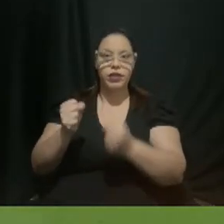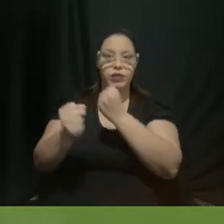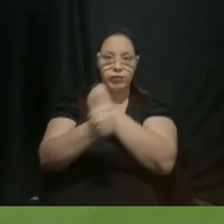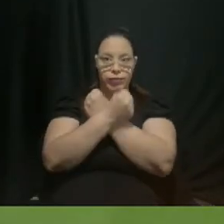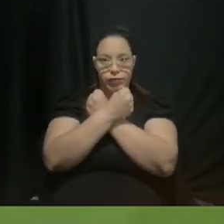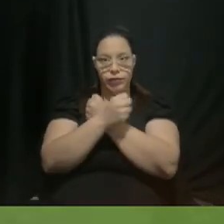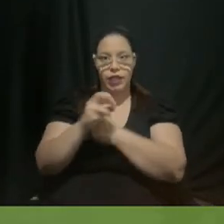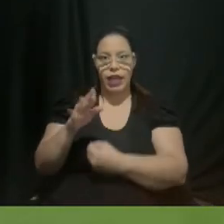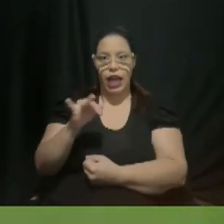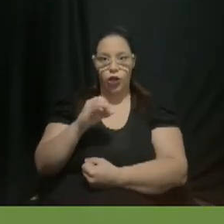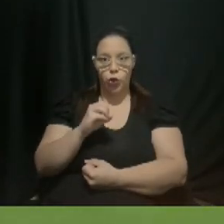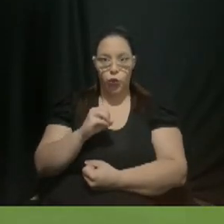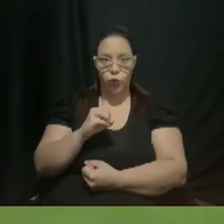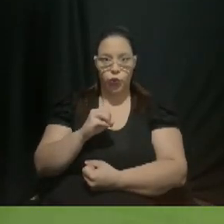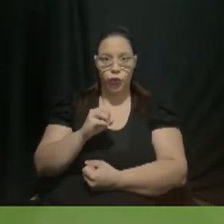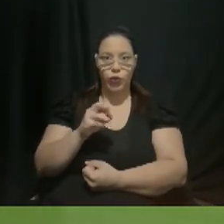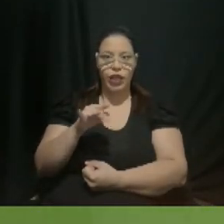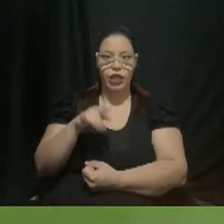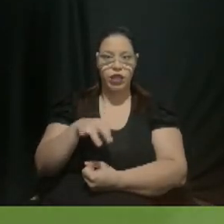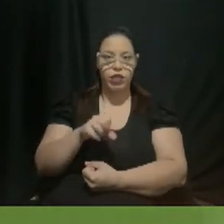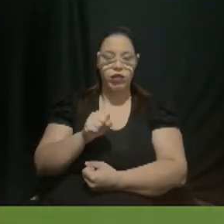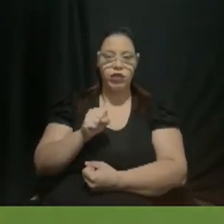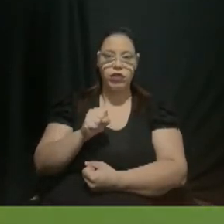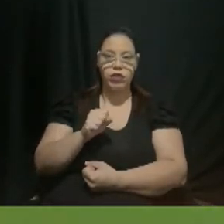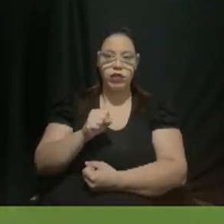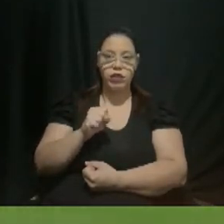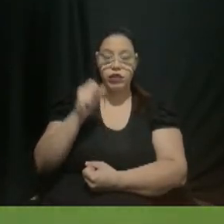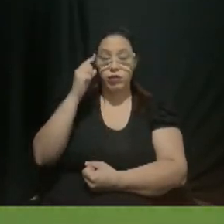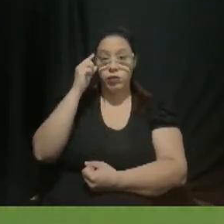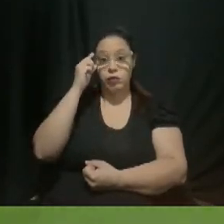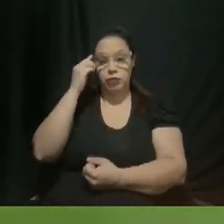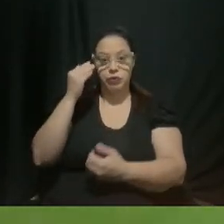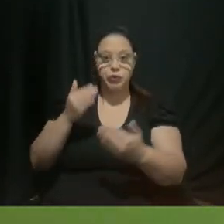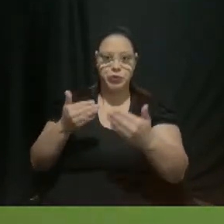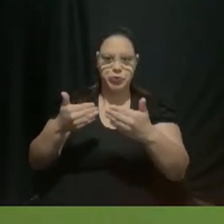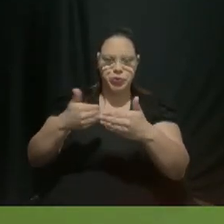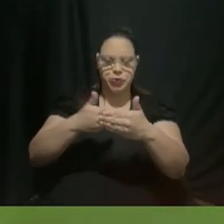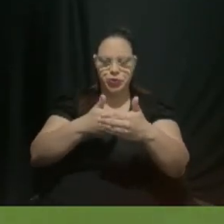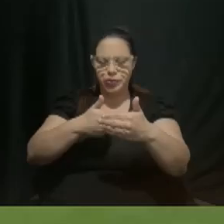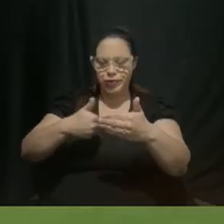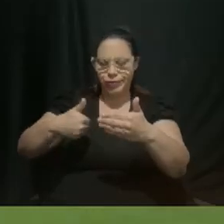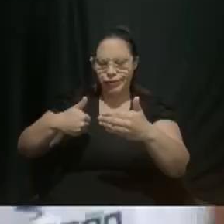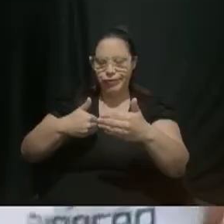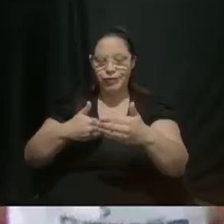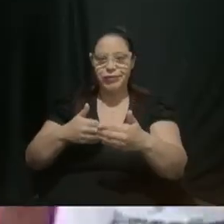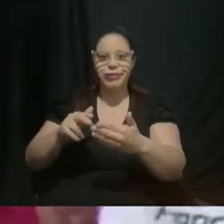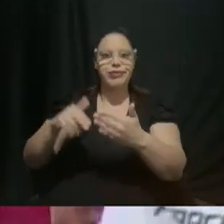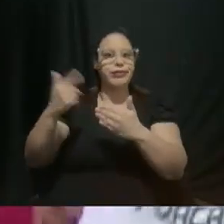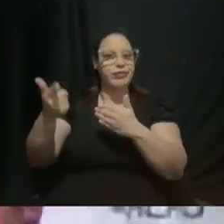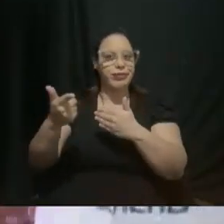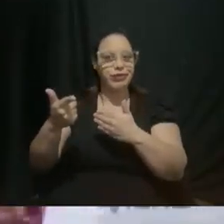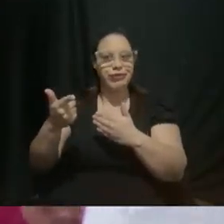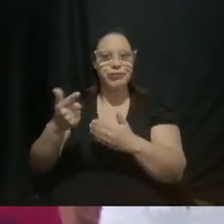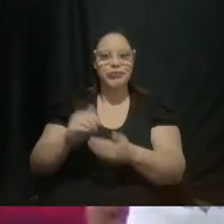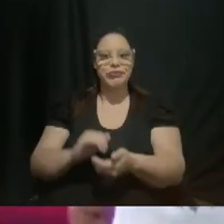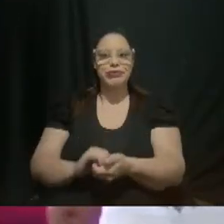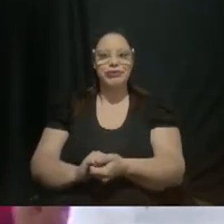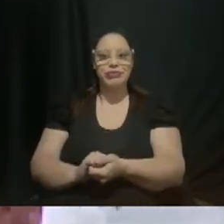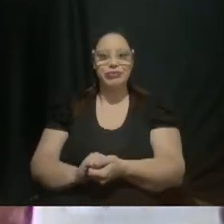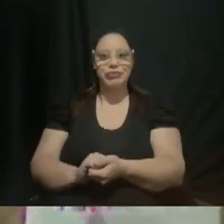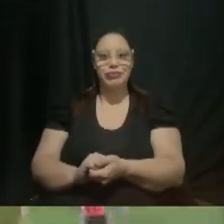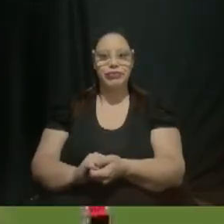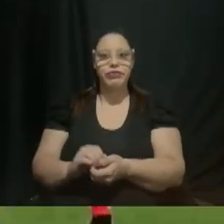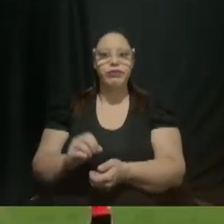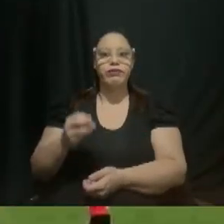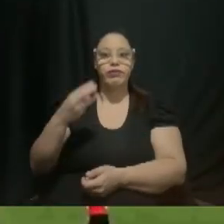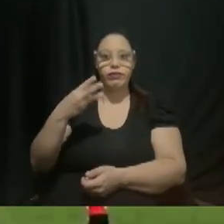da área, mirou o cantinho, a bola desviou no meio do caminho e saiu para escanteio. Até que aos 33